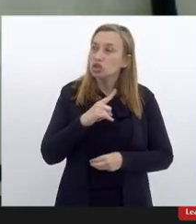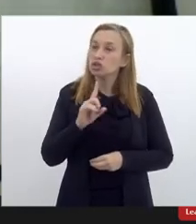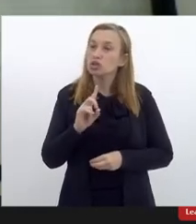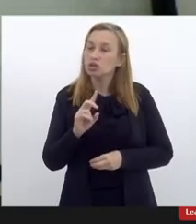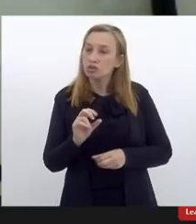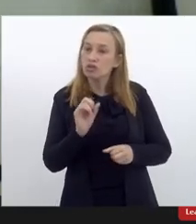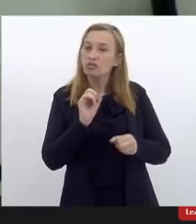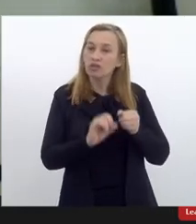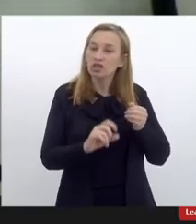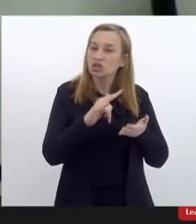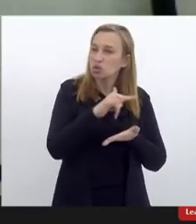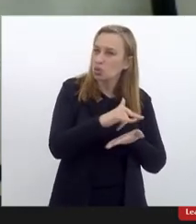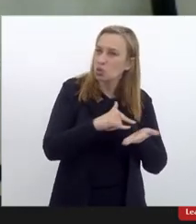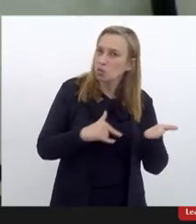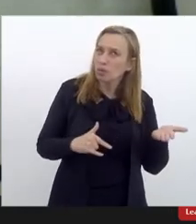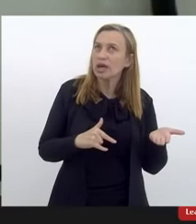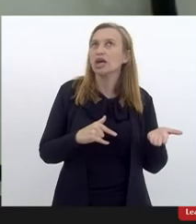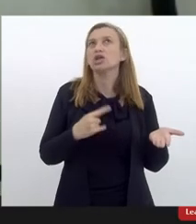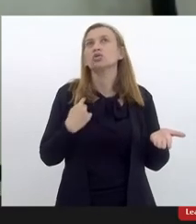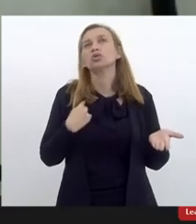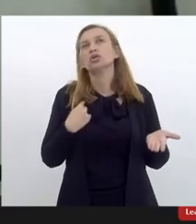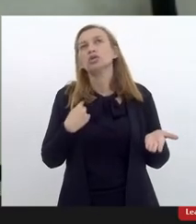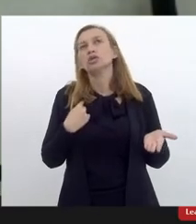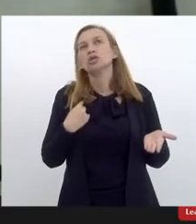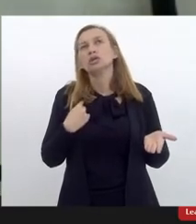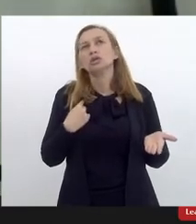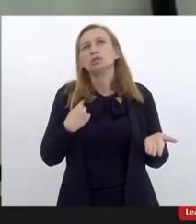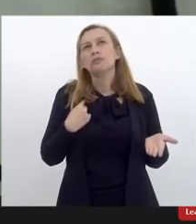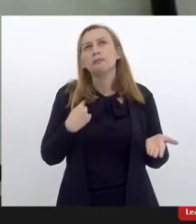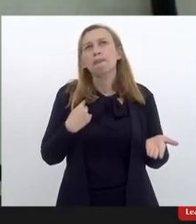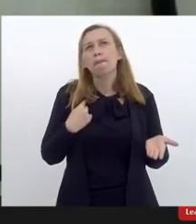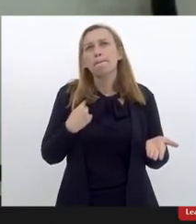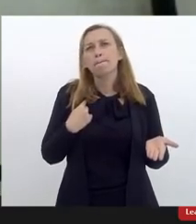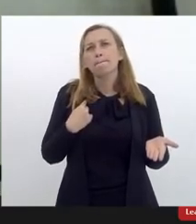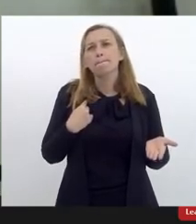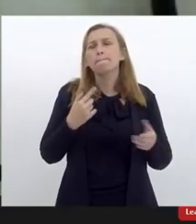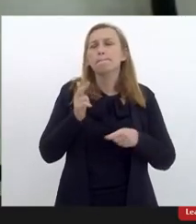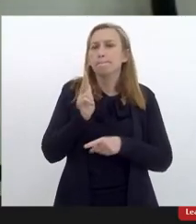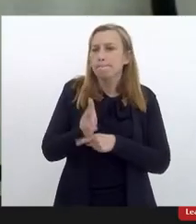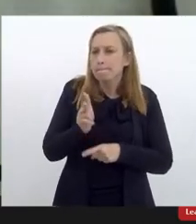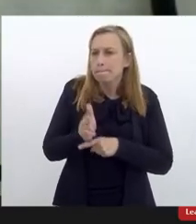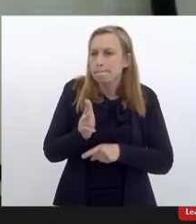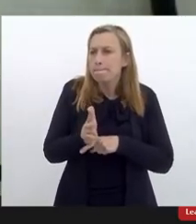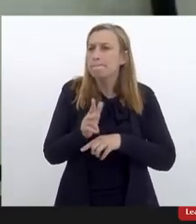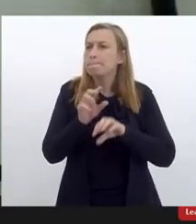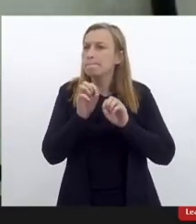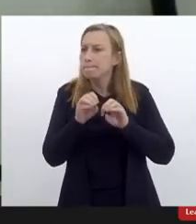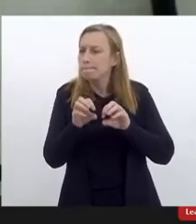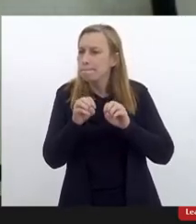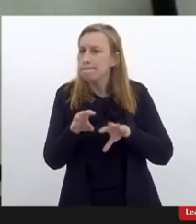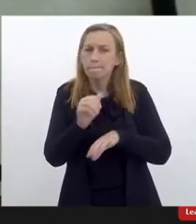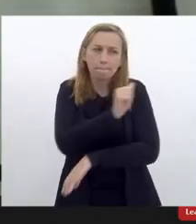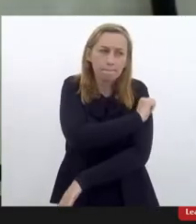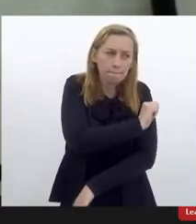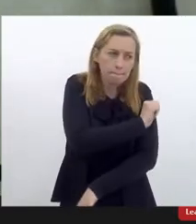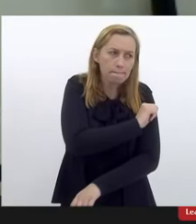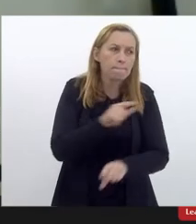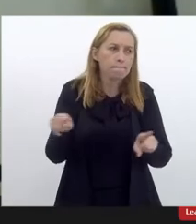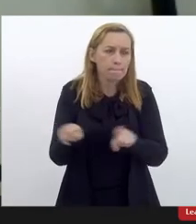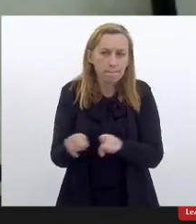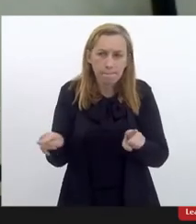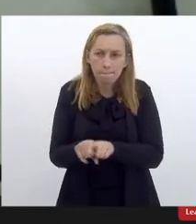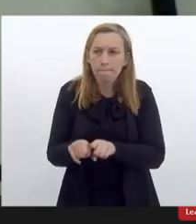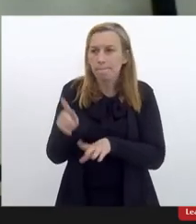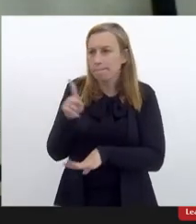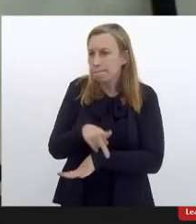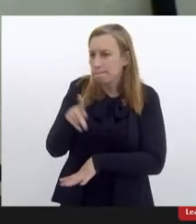de documentos, de vídeos orientadores, tanto para os alunos quanto para os